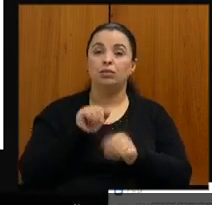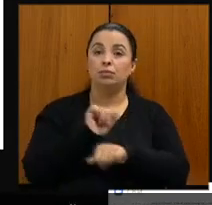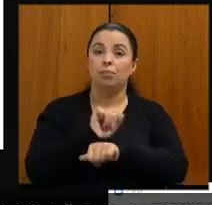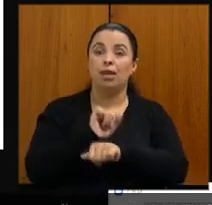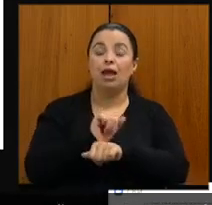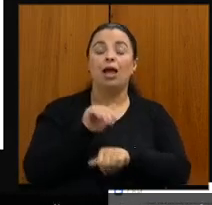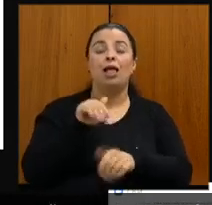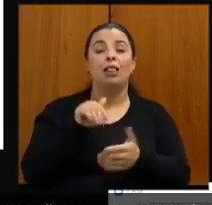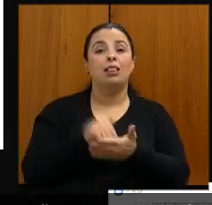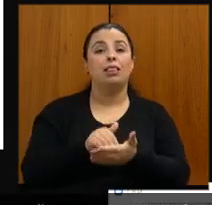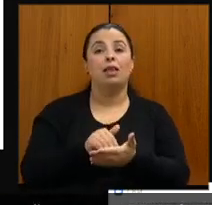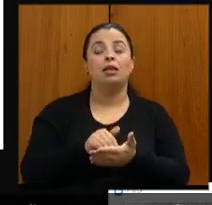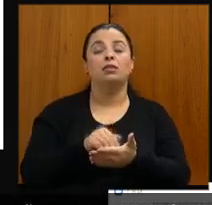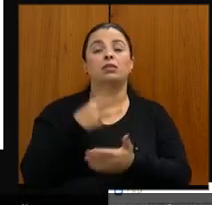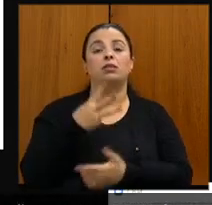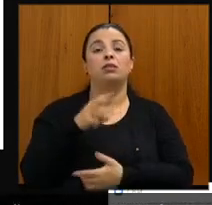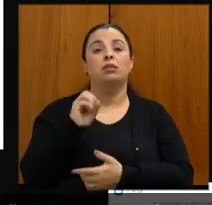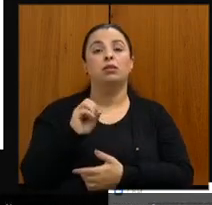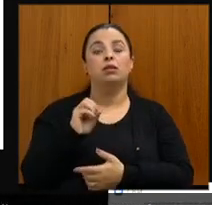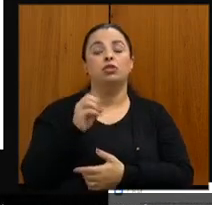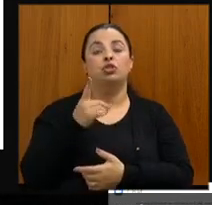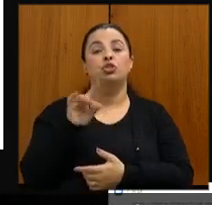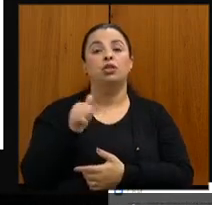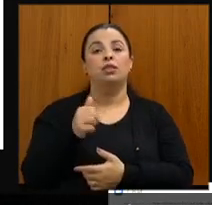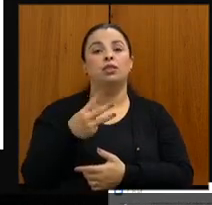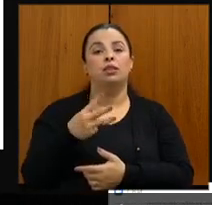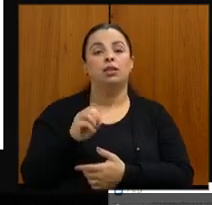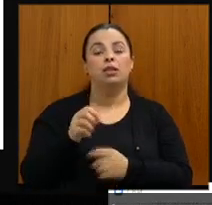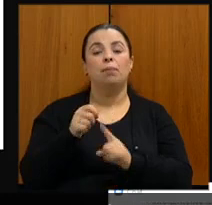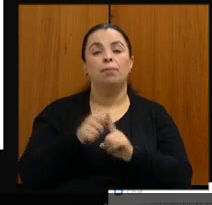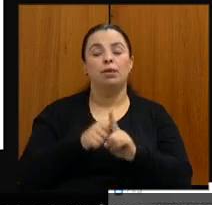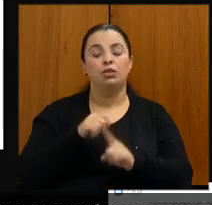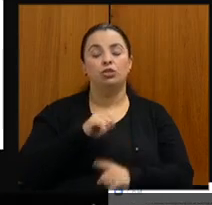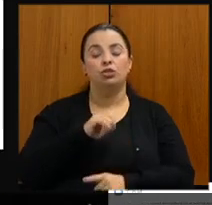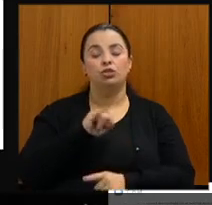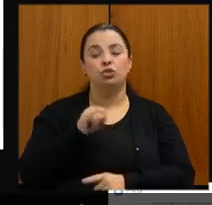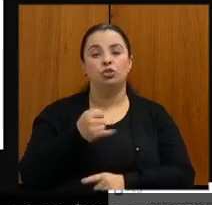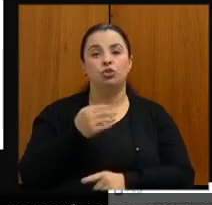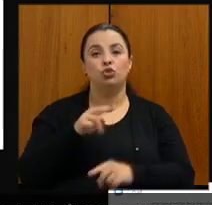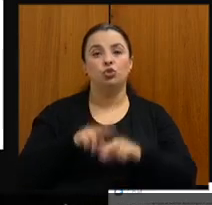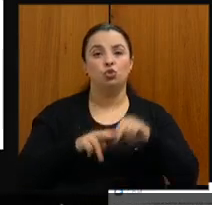todo aqui esses 49 casos representam